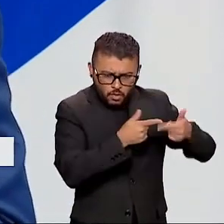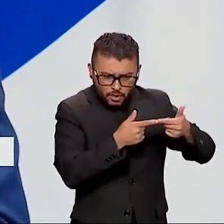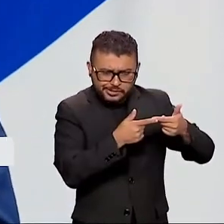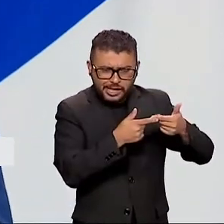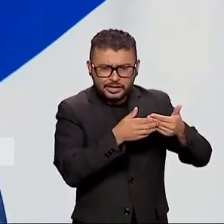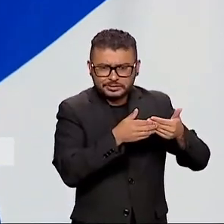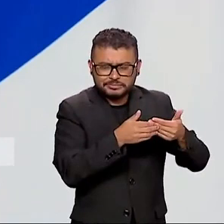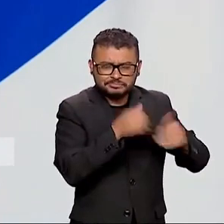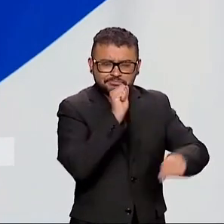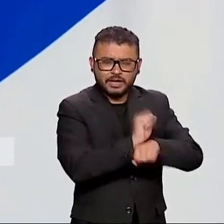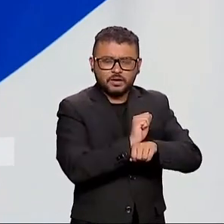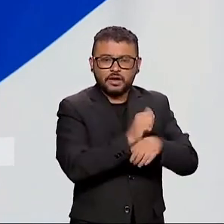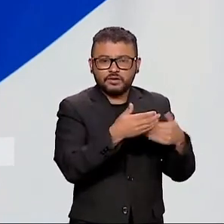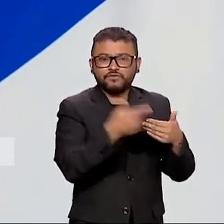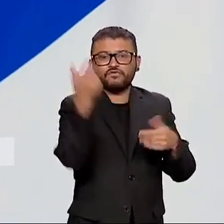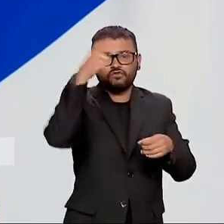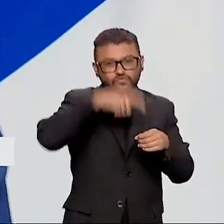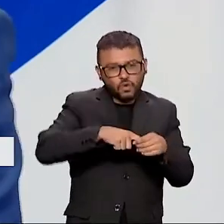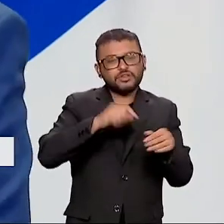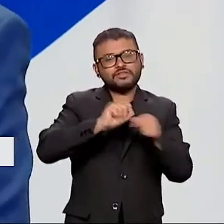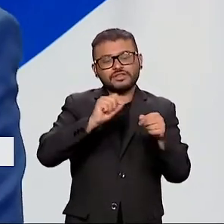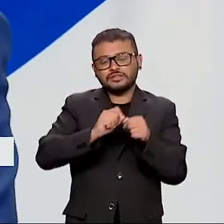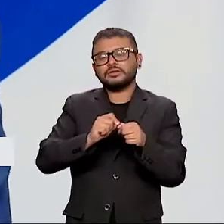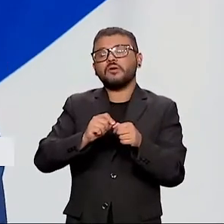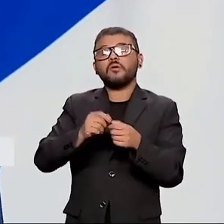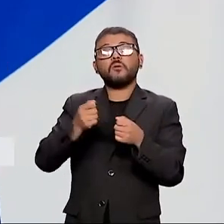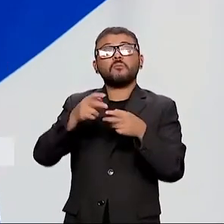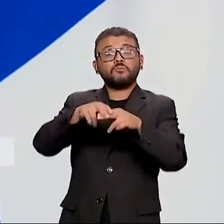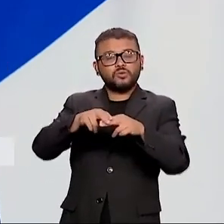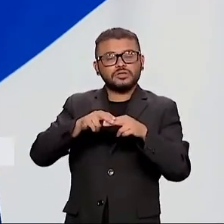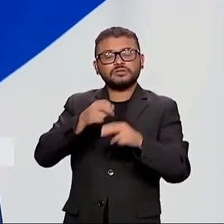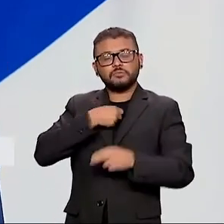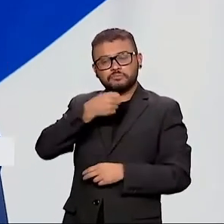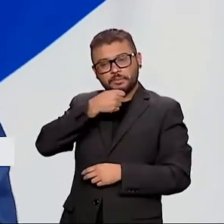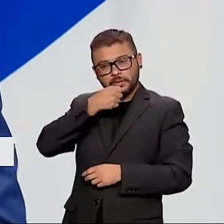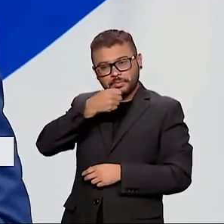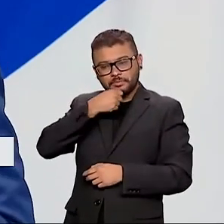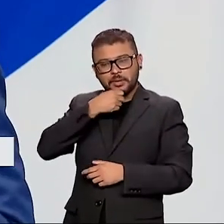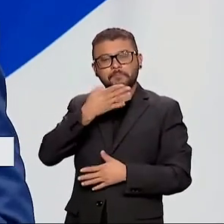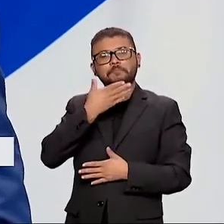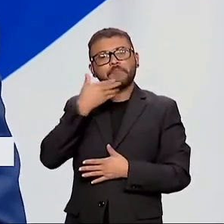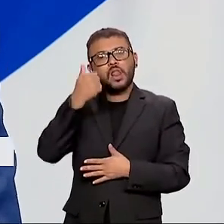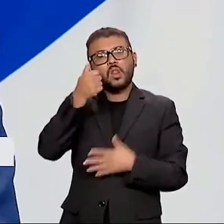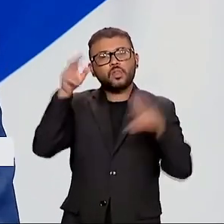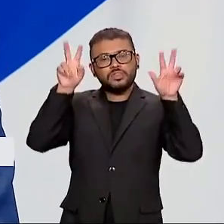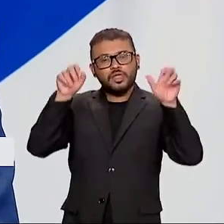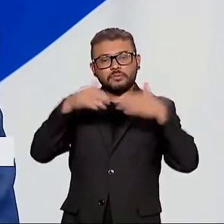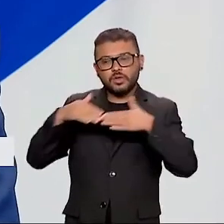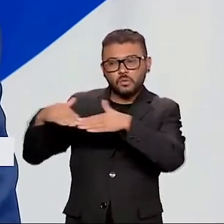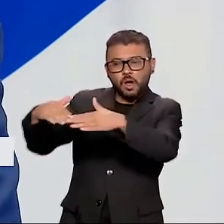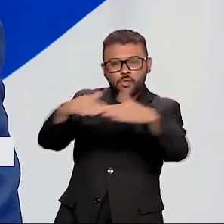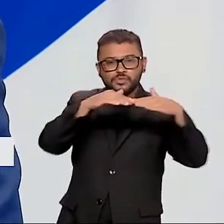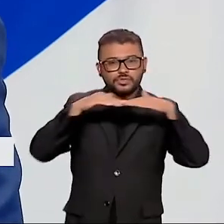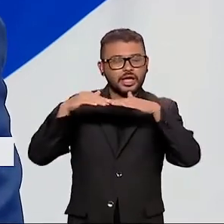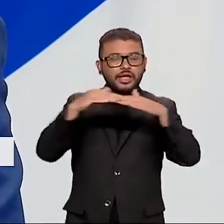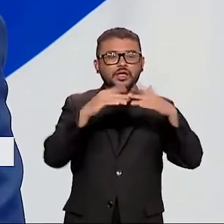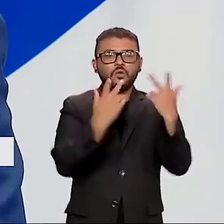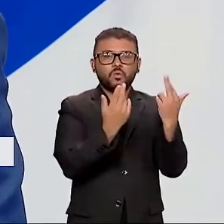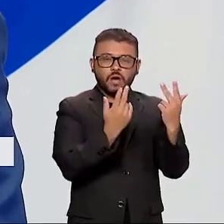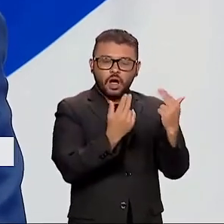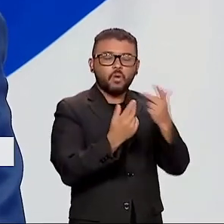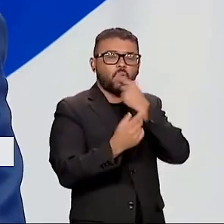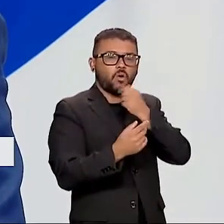Então é por isso que eu fiz o discurso colocando a igualdade, sabe, que é uma postura muito forte do Papa